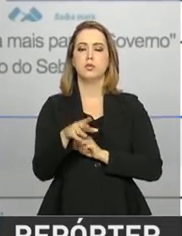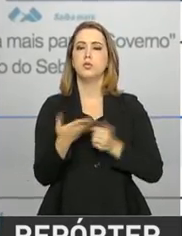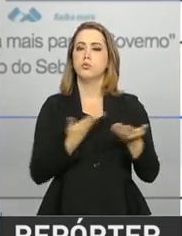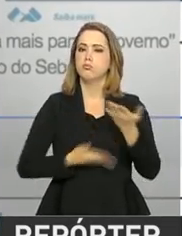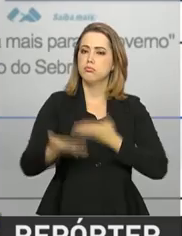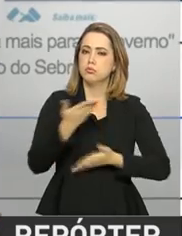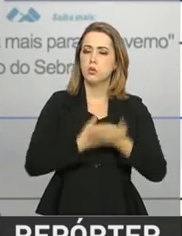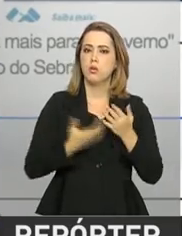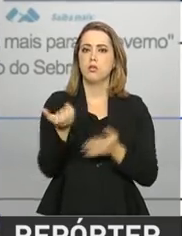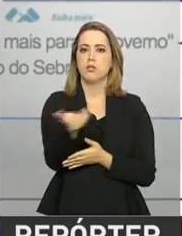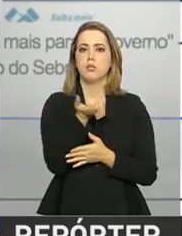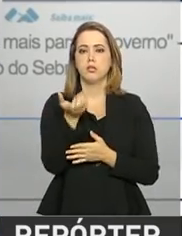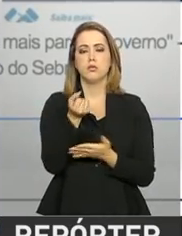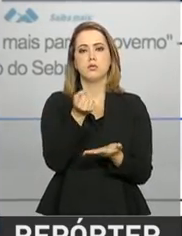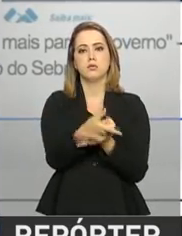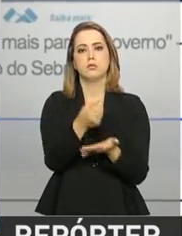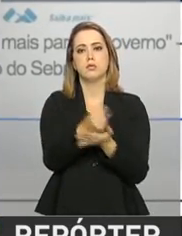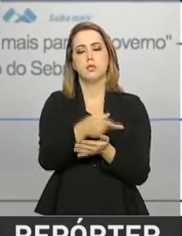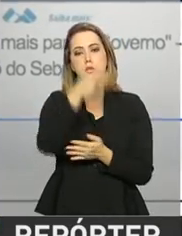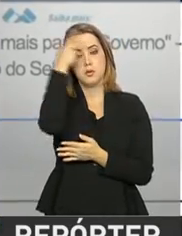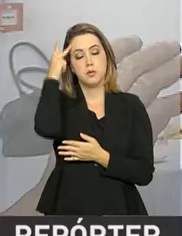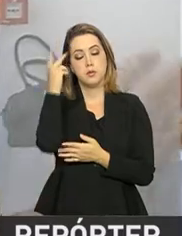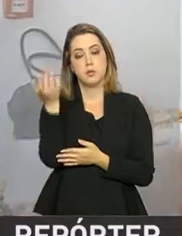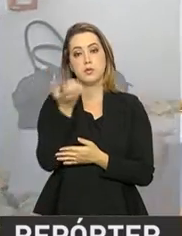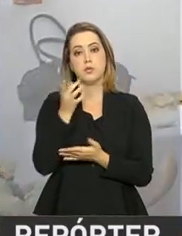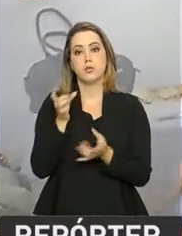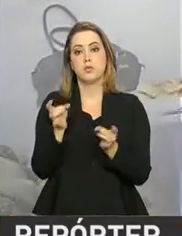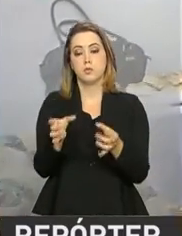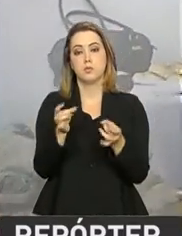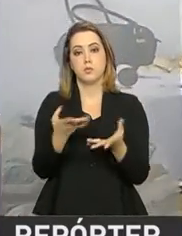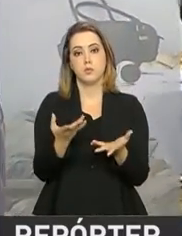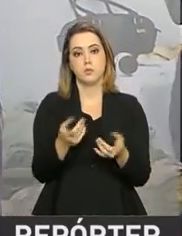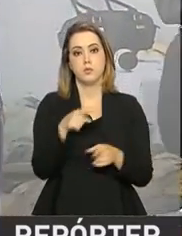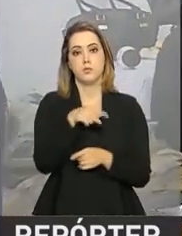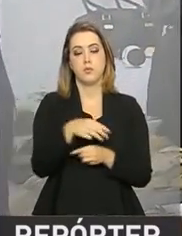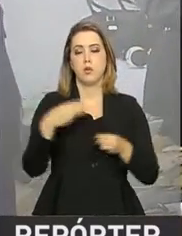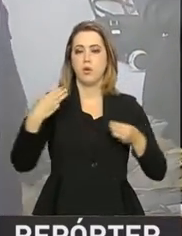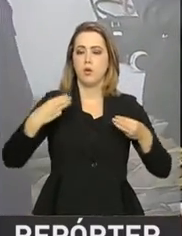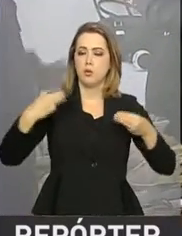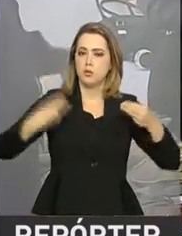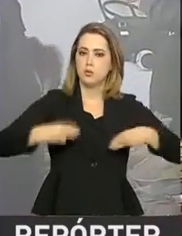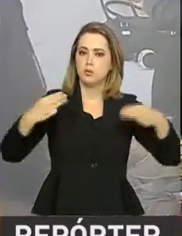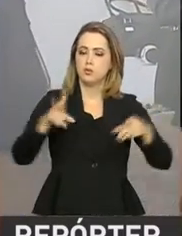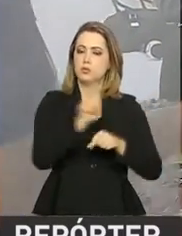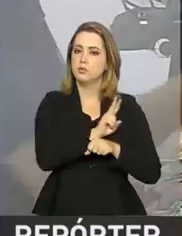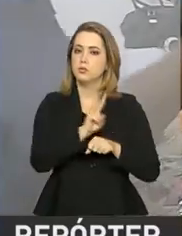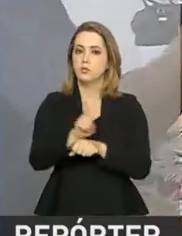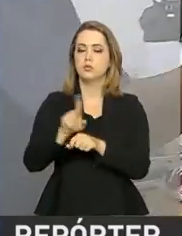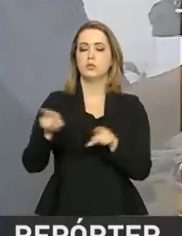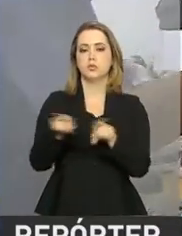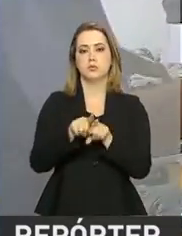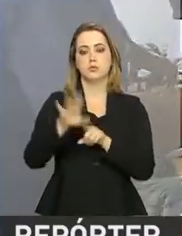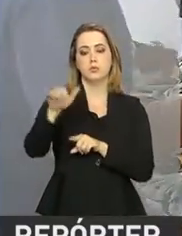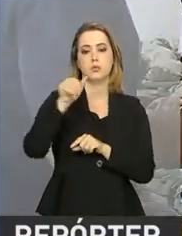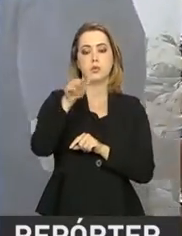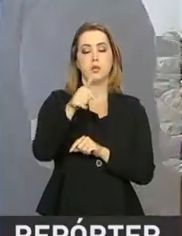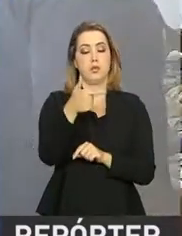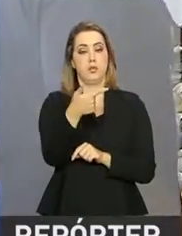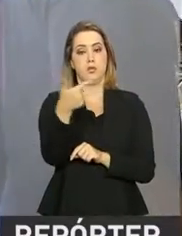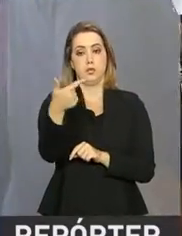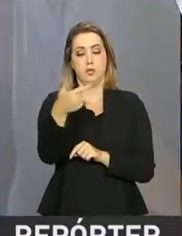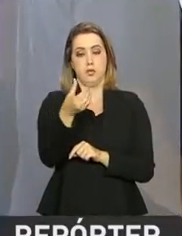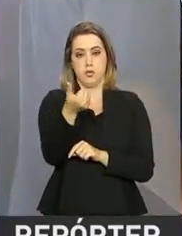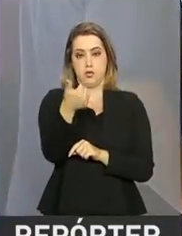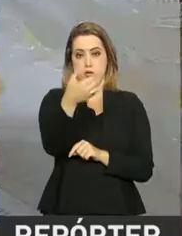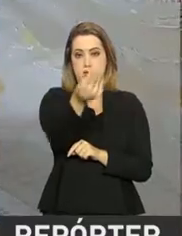de quem quer comprar com aquele que quer vender já o ministério da defesa anunciou uma chamada pública no valor de 16 milhões